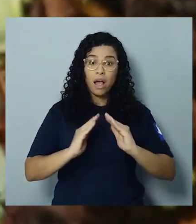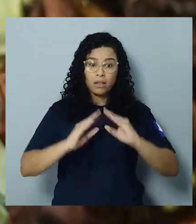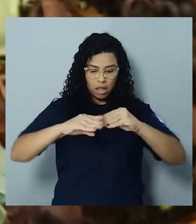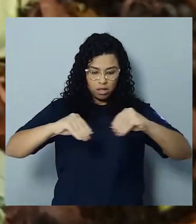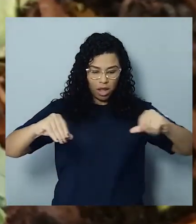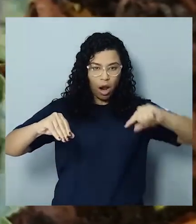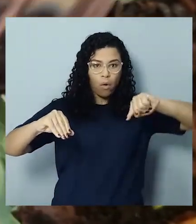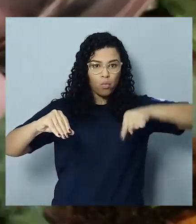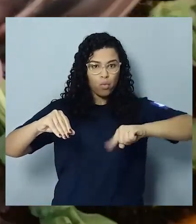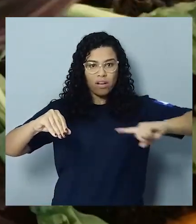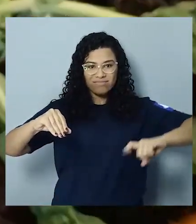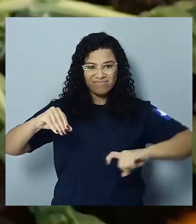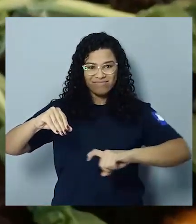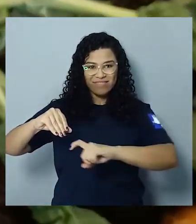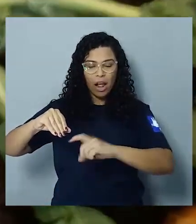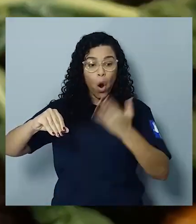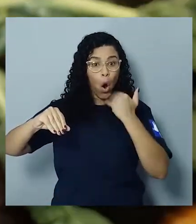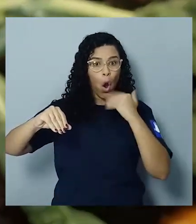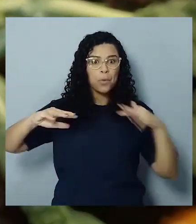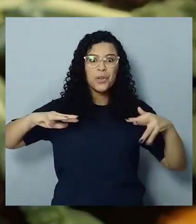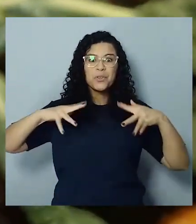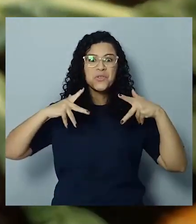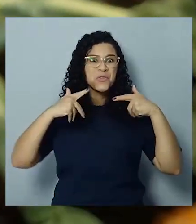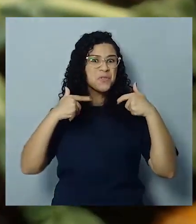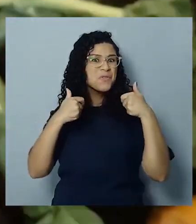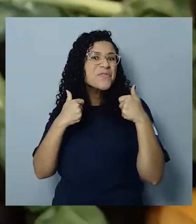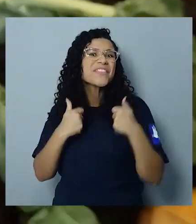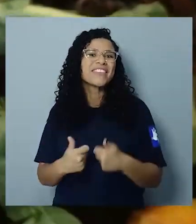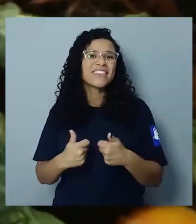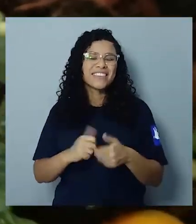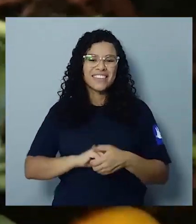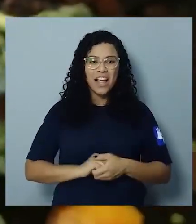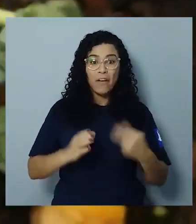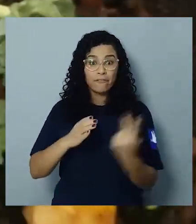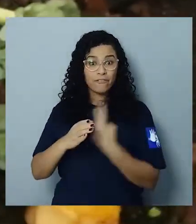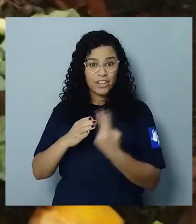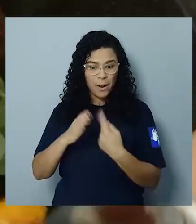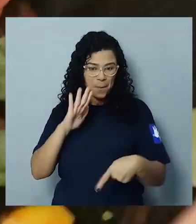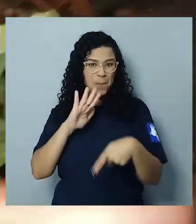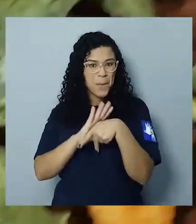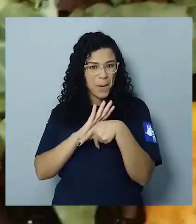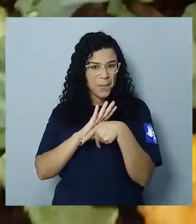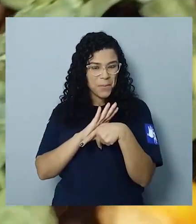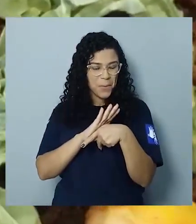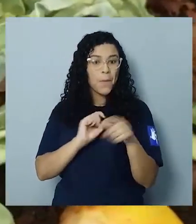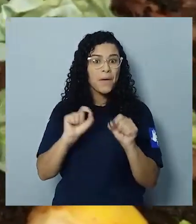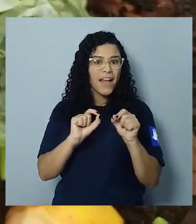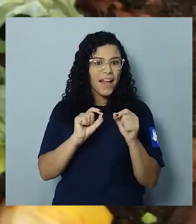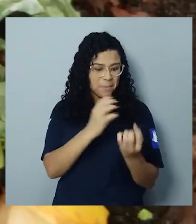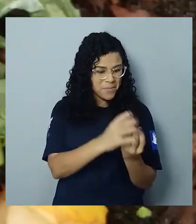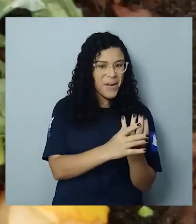debaixo da terra Elas comem tudo e vitamina pro